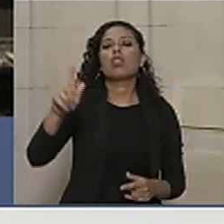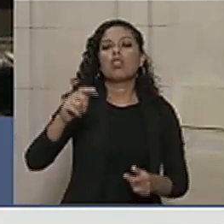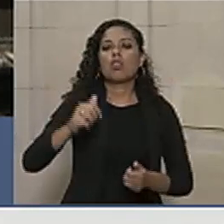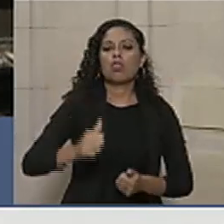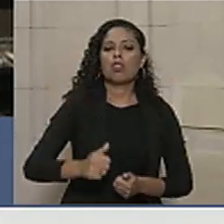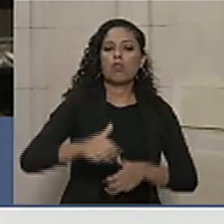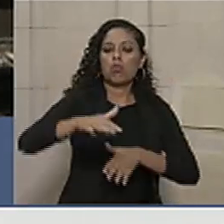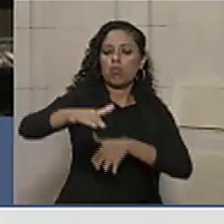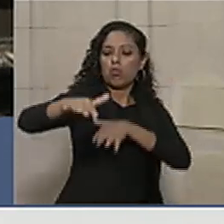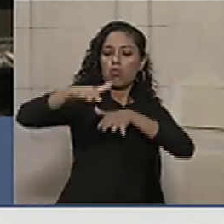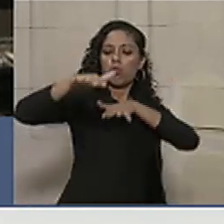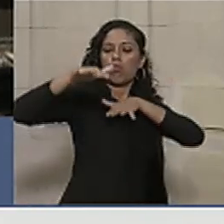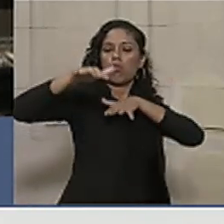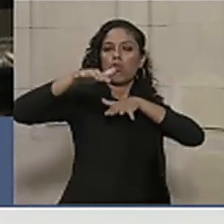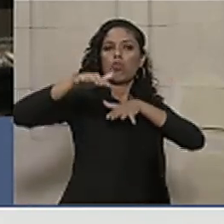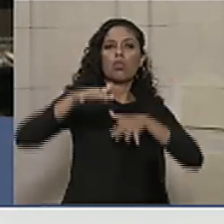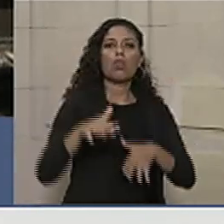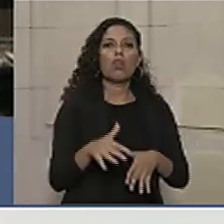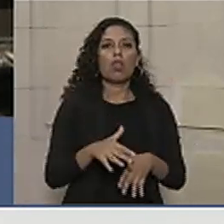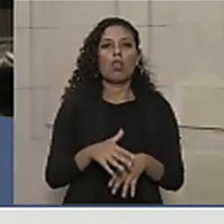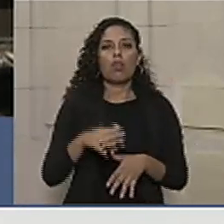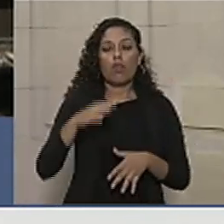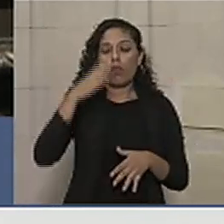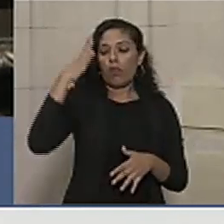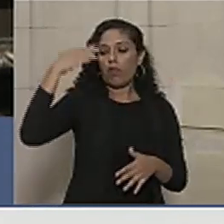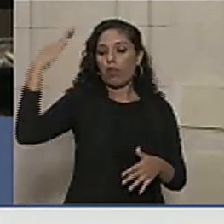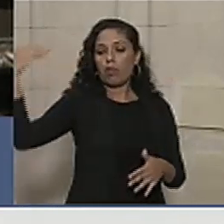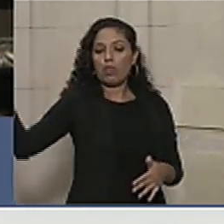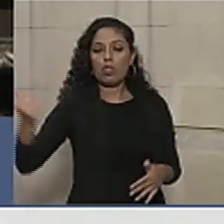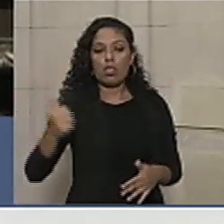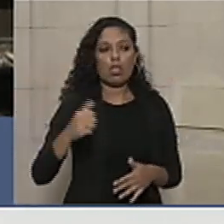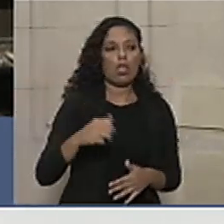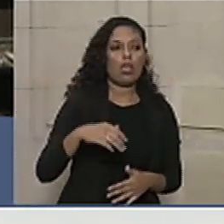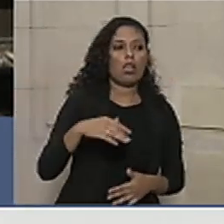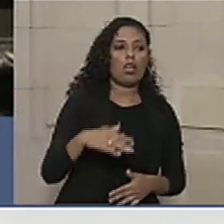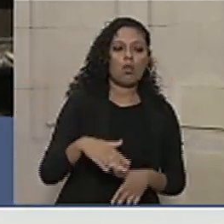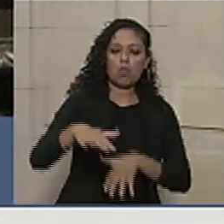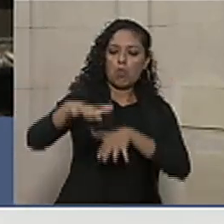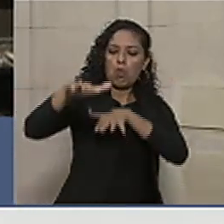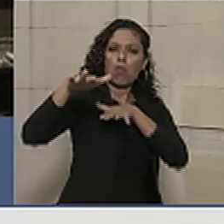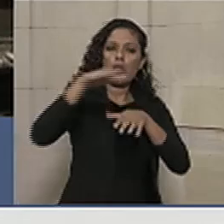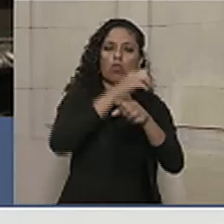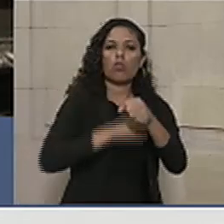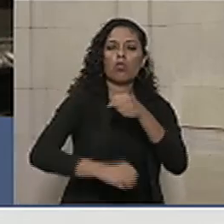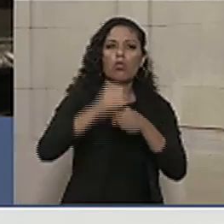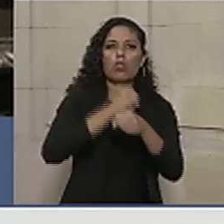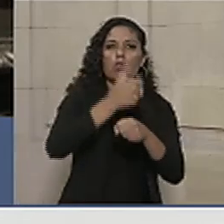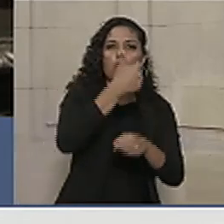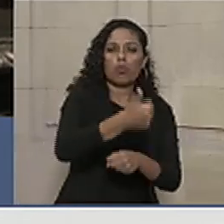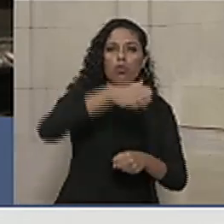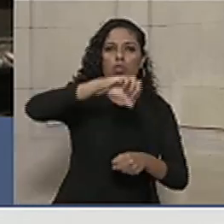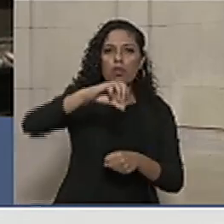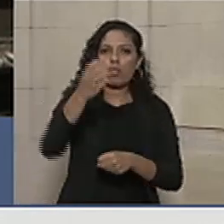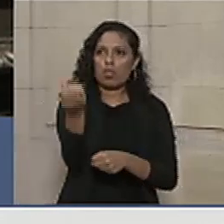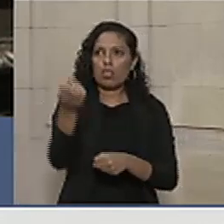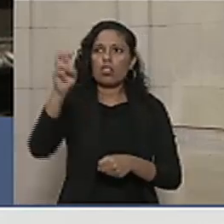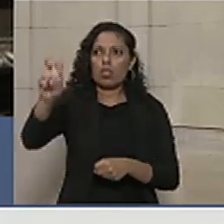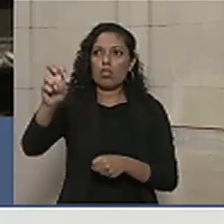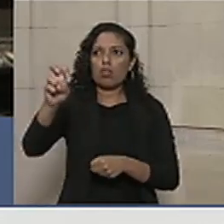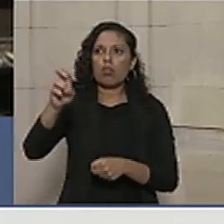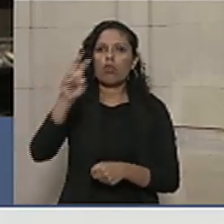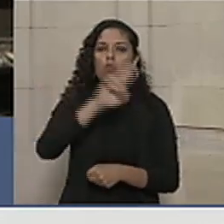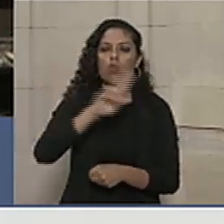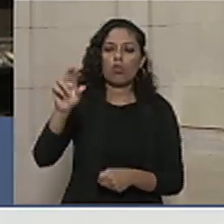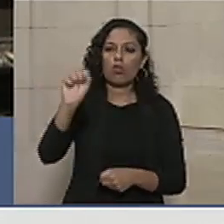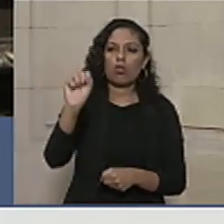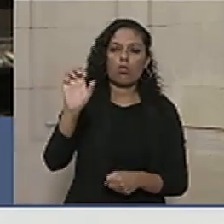do movimento negro estadunidense, a Marcha de Selma, em 1965, onde milhares de negros